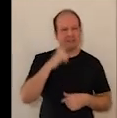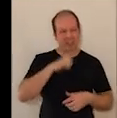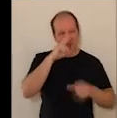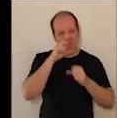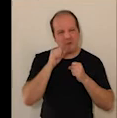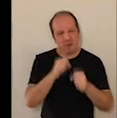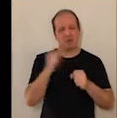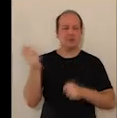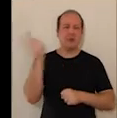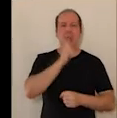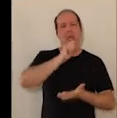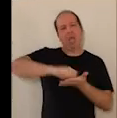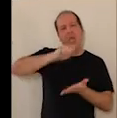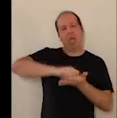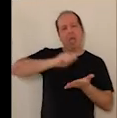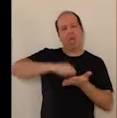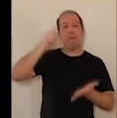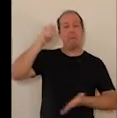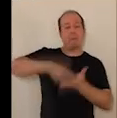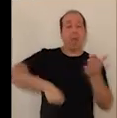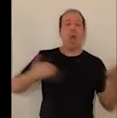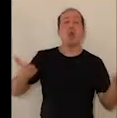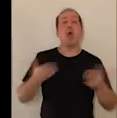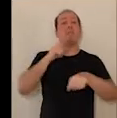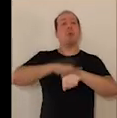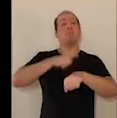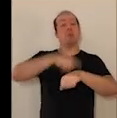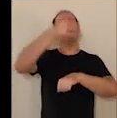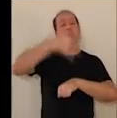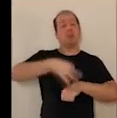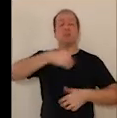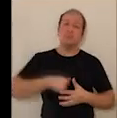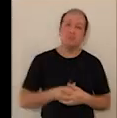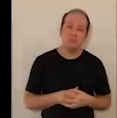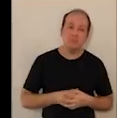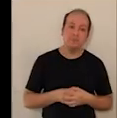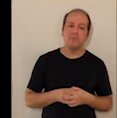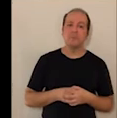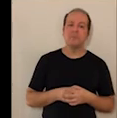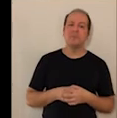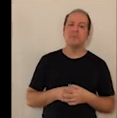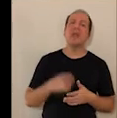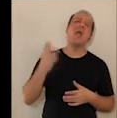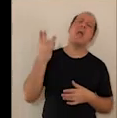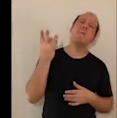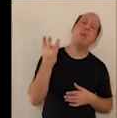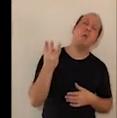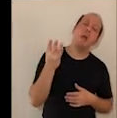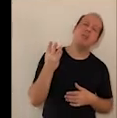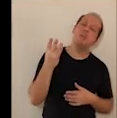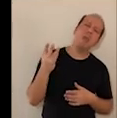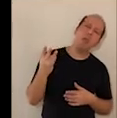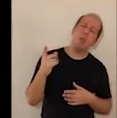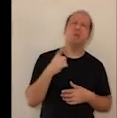pena e preencher o testamento. Chegou o momento decisivo. O meu anel já foi. Meu